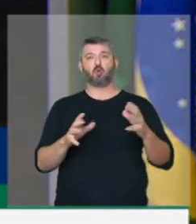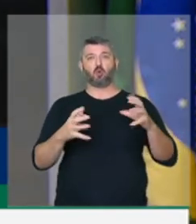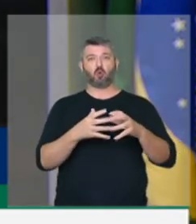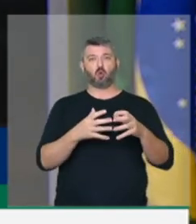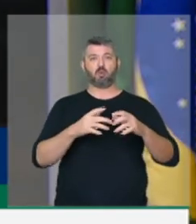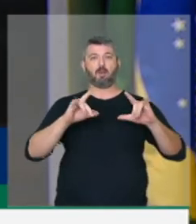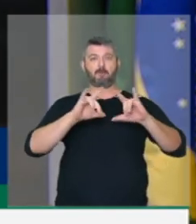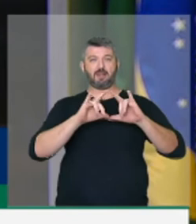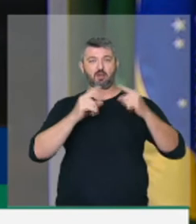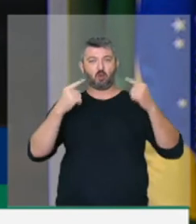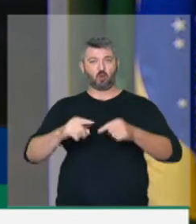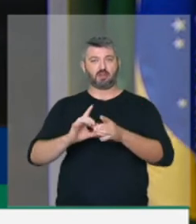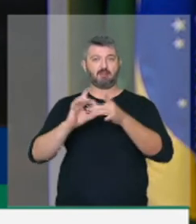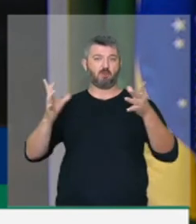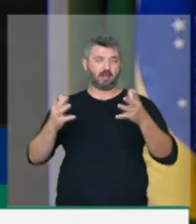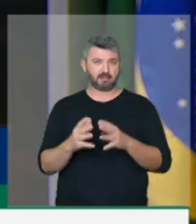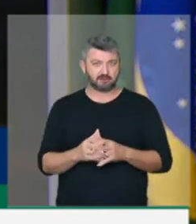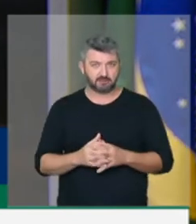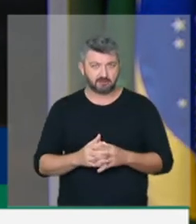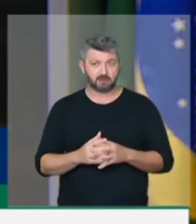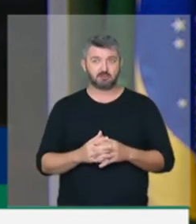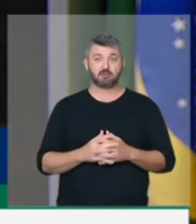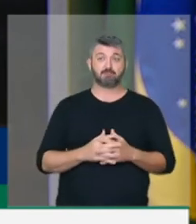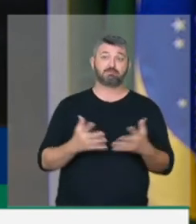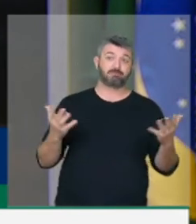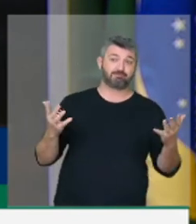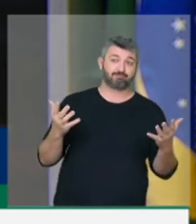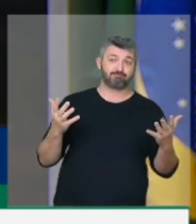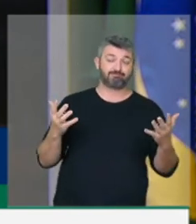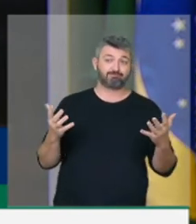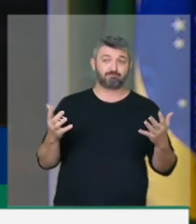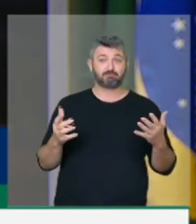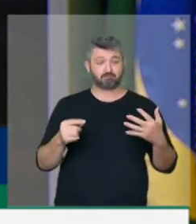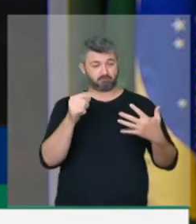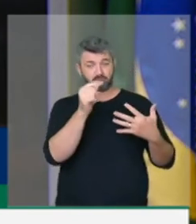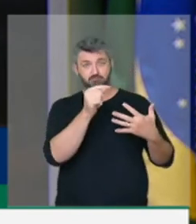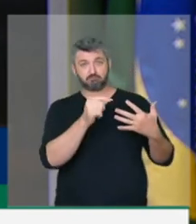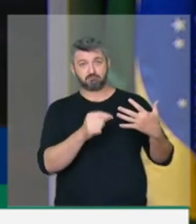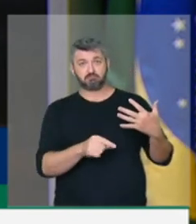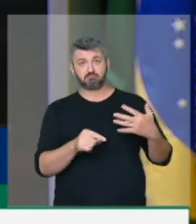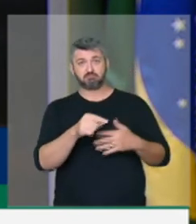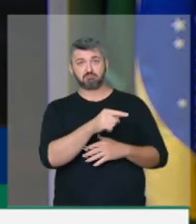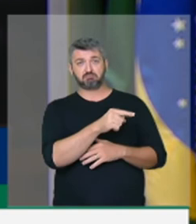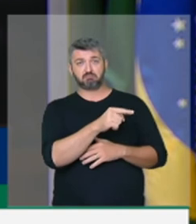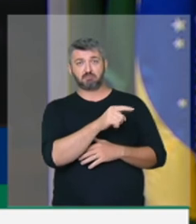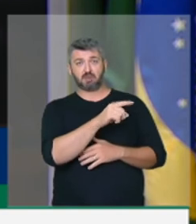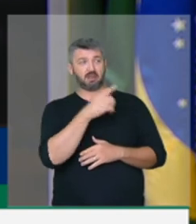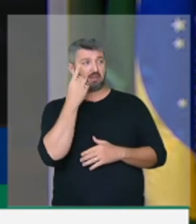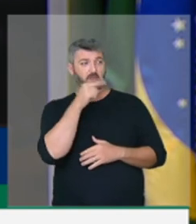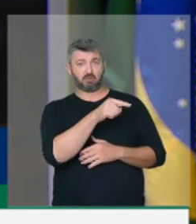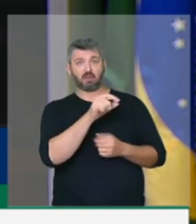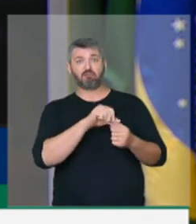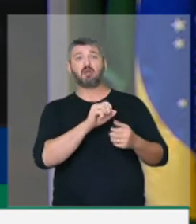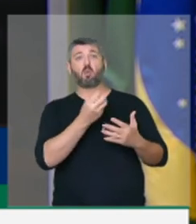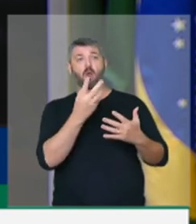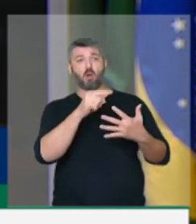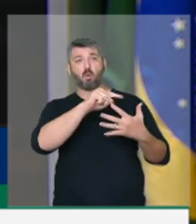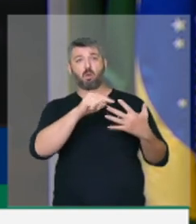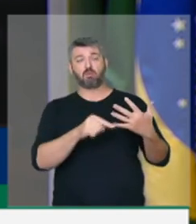armados contra a democracia. E nenhum dos crimes que são imputados ao deputado Daniel